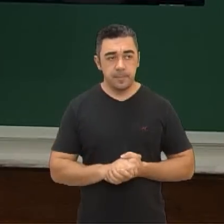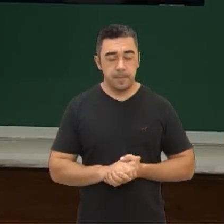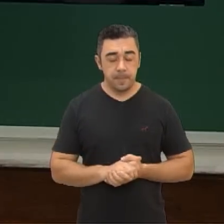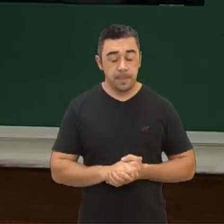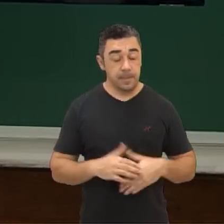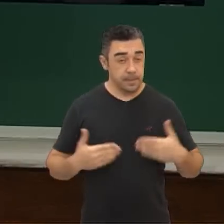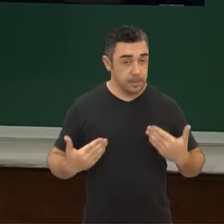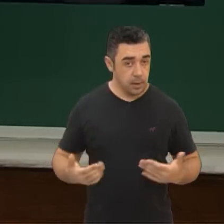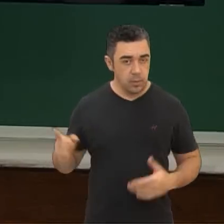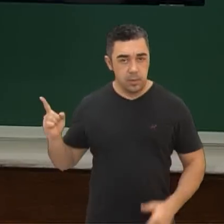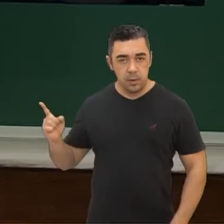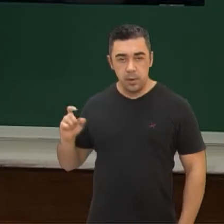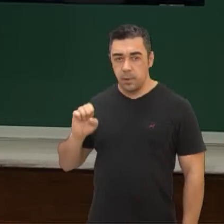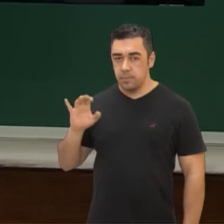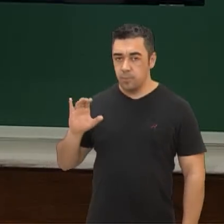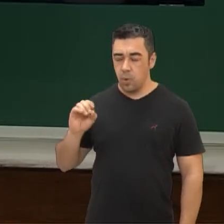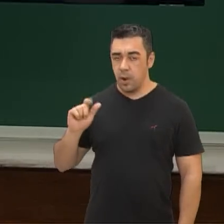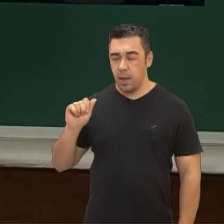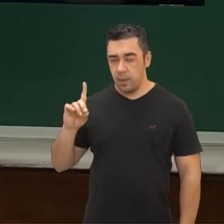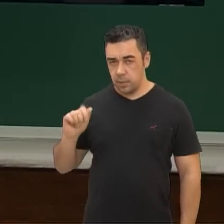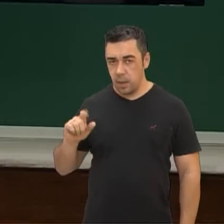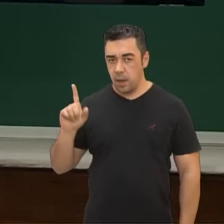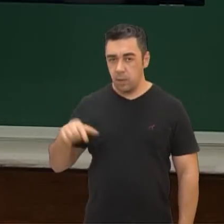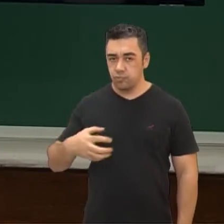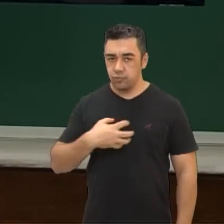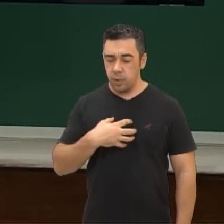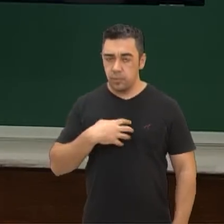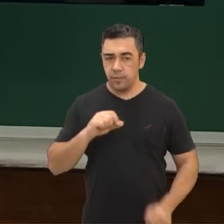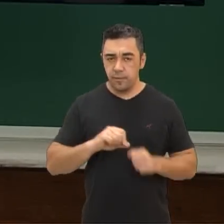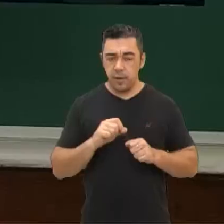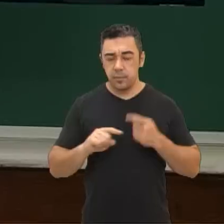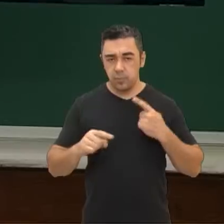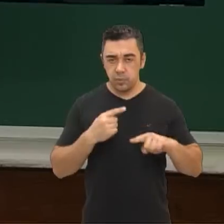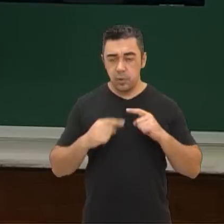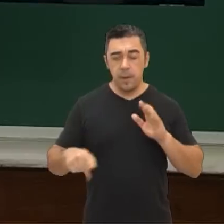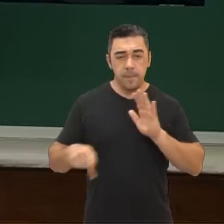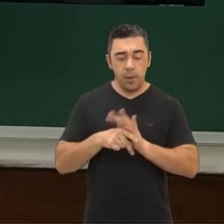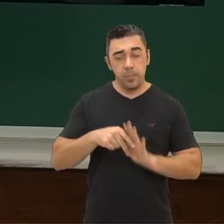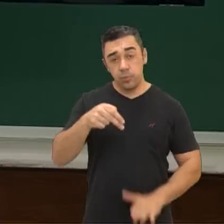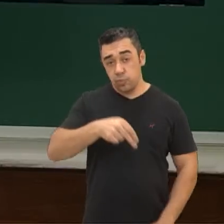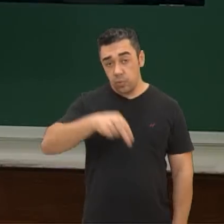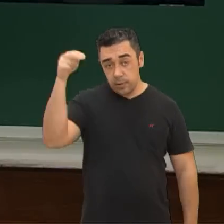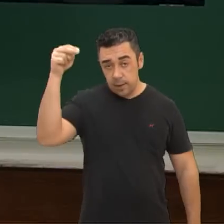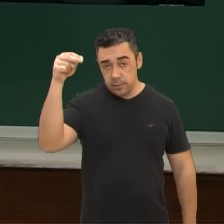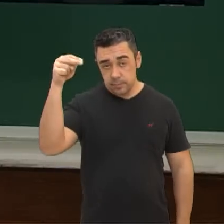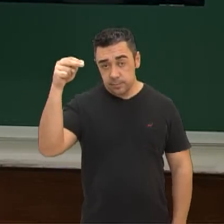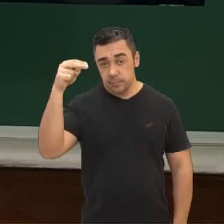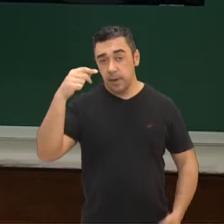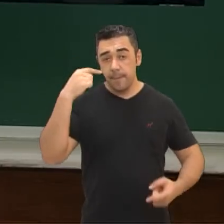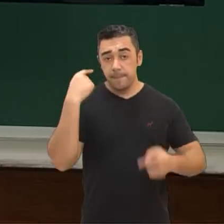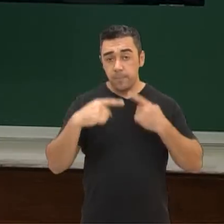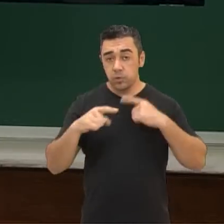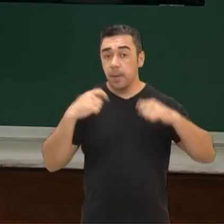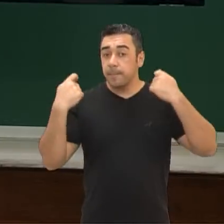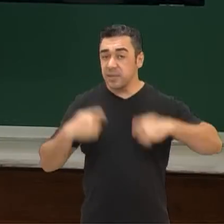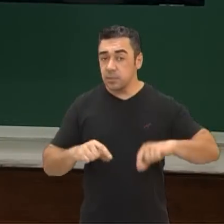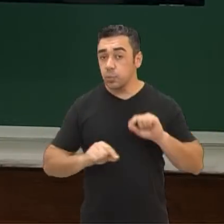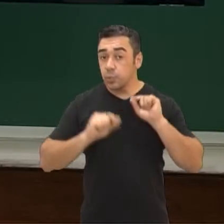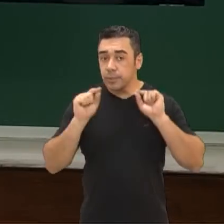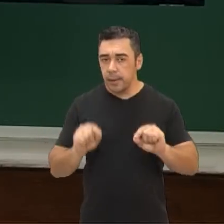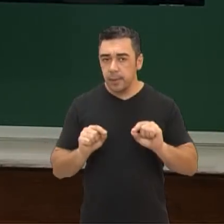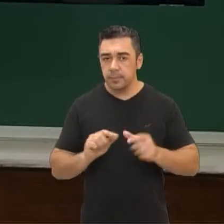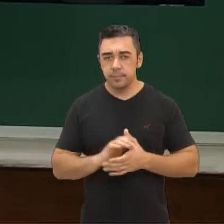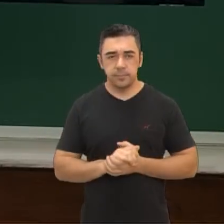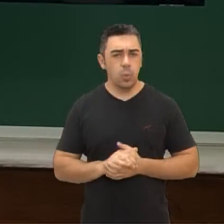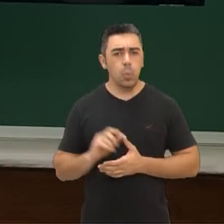tiração de sarro, é a base da construção temática dos versos nos quais o embate acontece. O canto deve